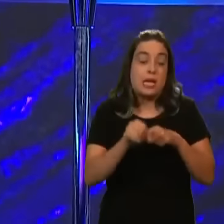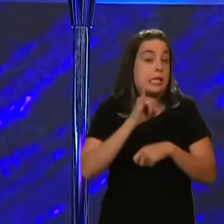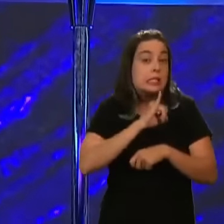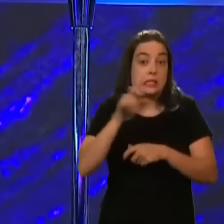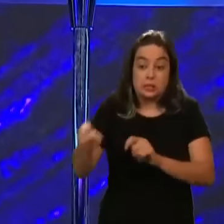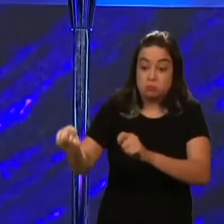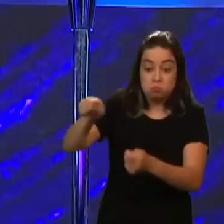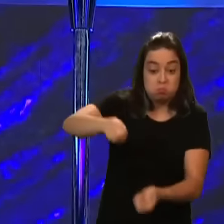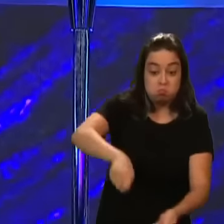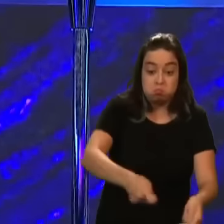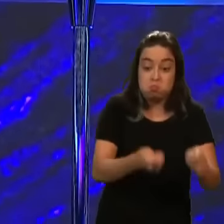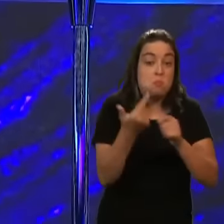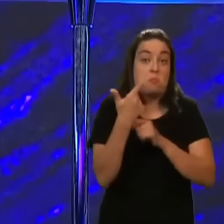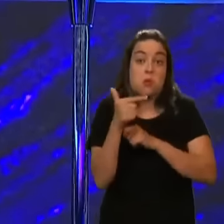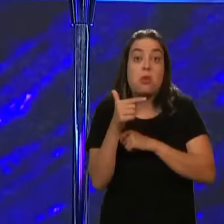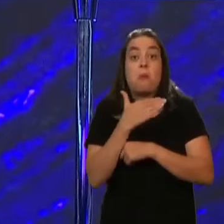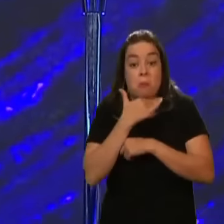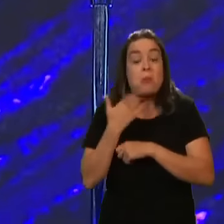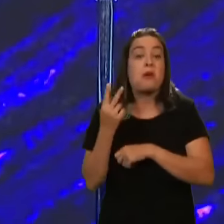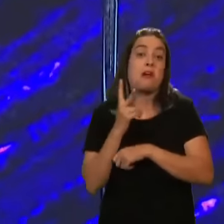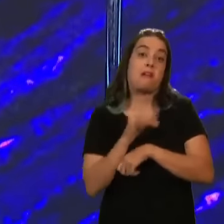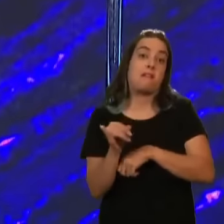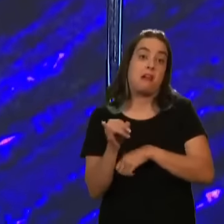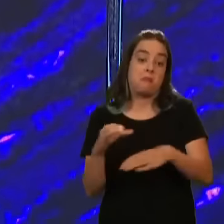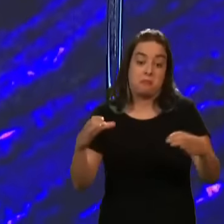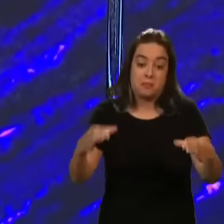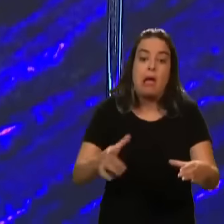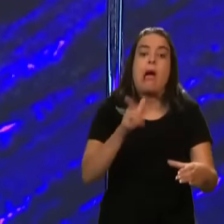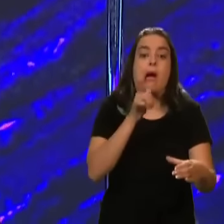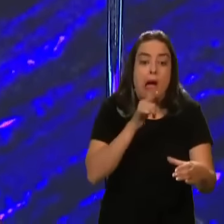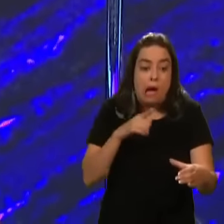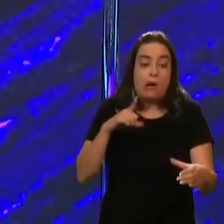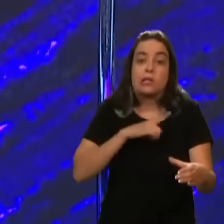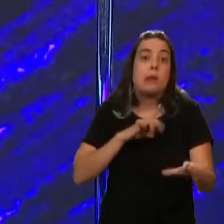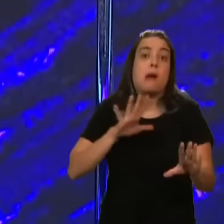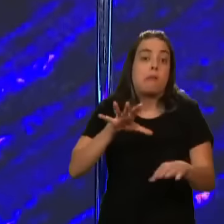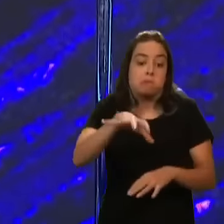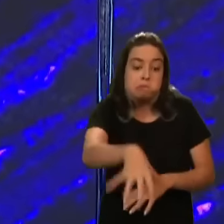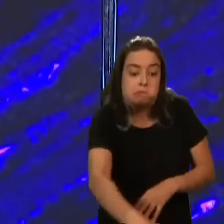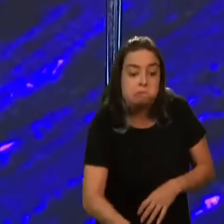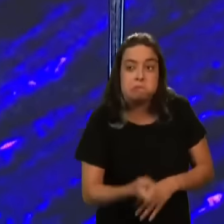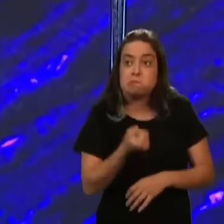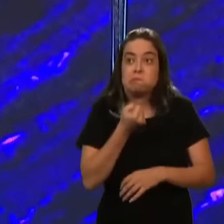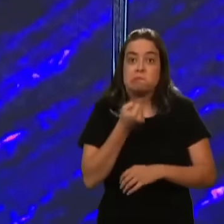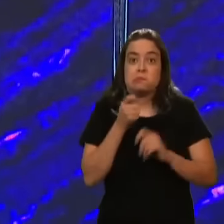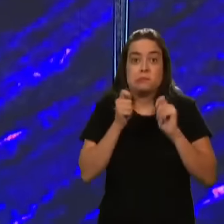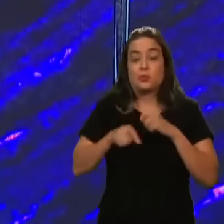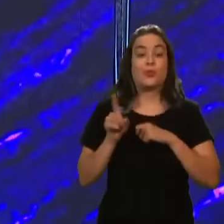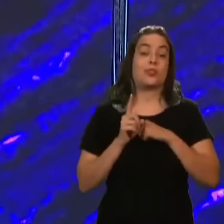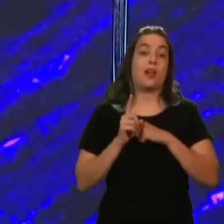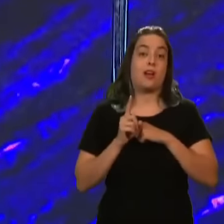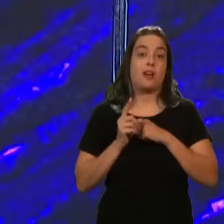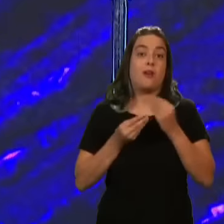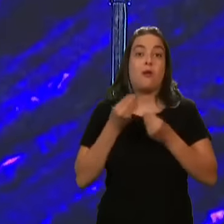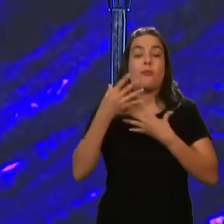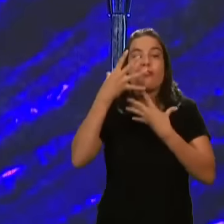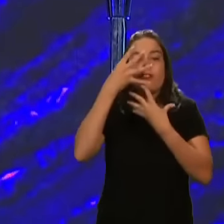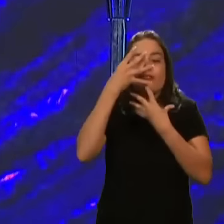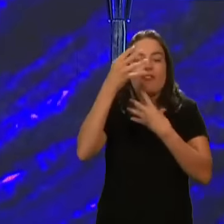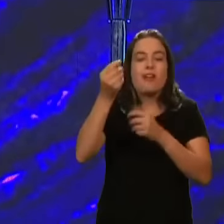poço. O poço está ali, a água está lá, mas como é que você traz a água? Com a